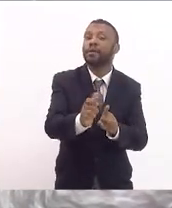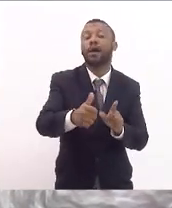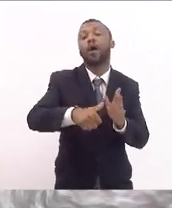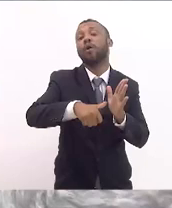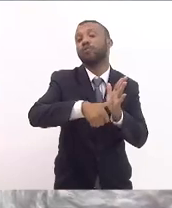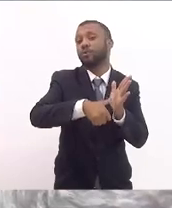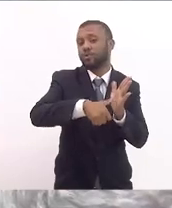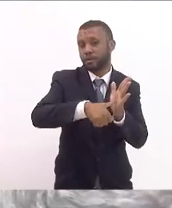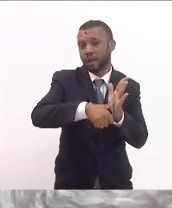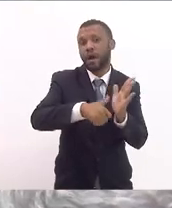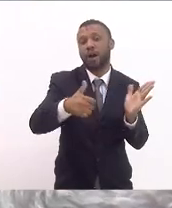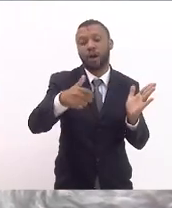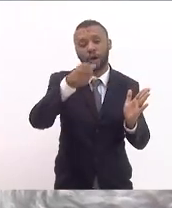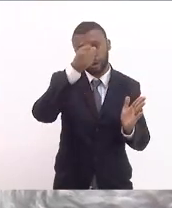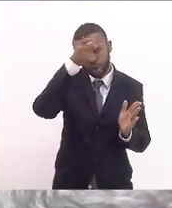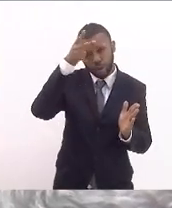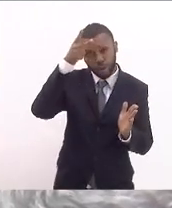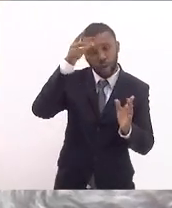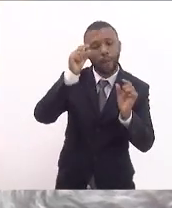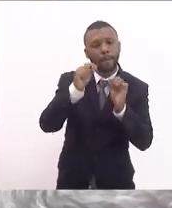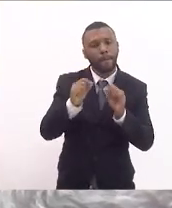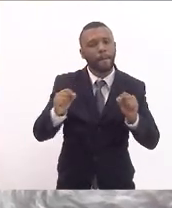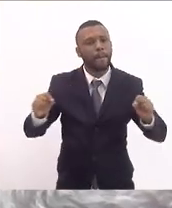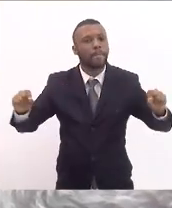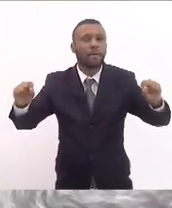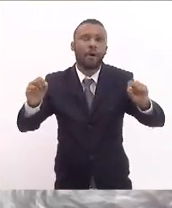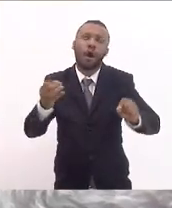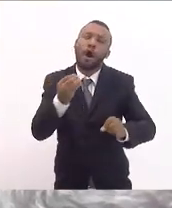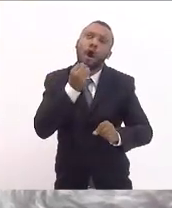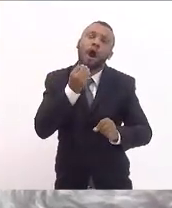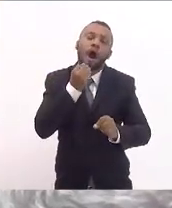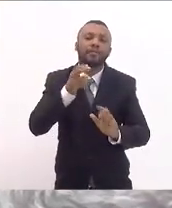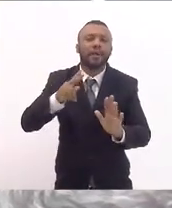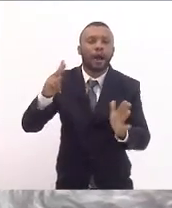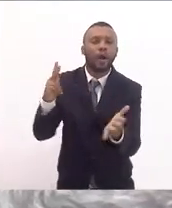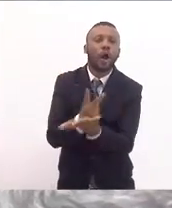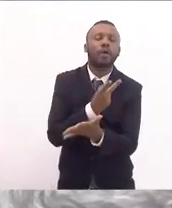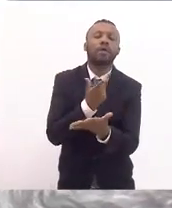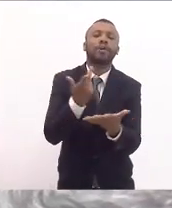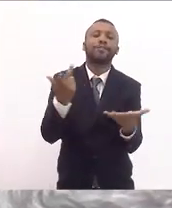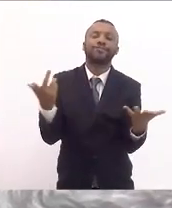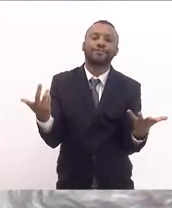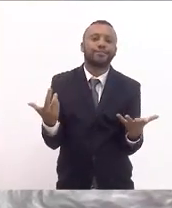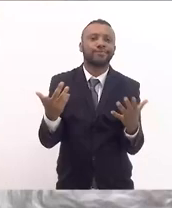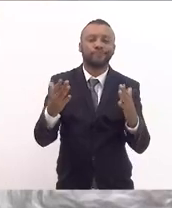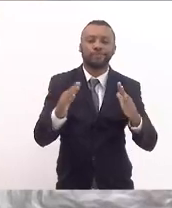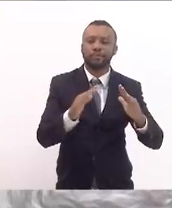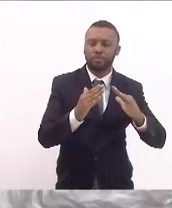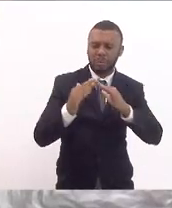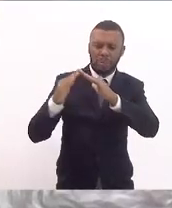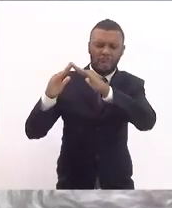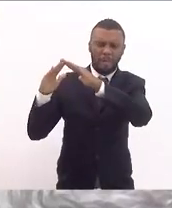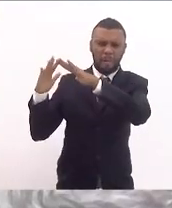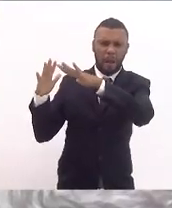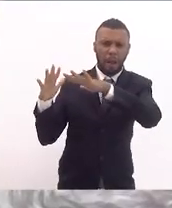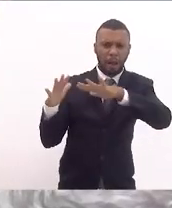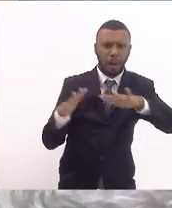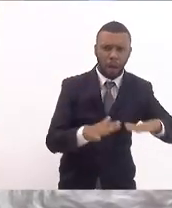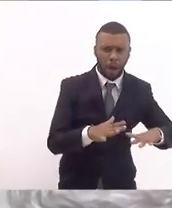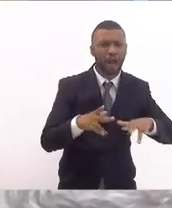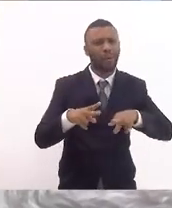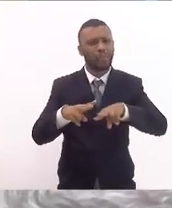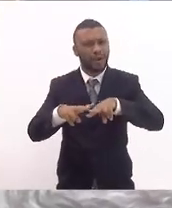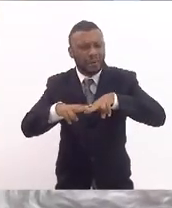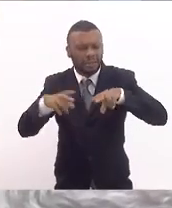nos municípios evidentemente que foram objetos de calamidade pública em decorrência